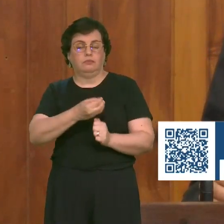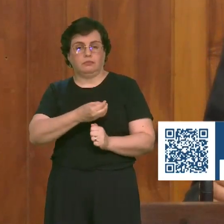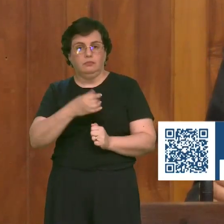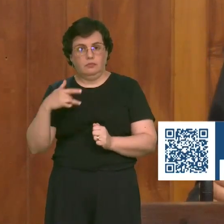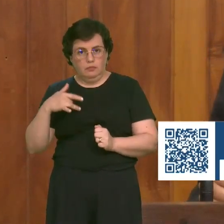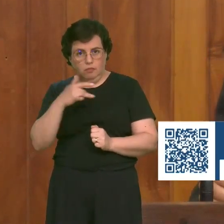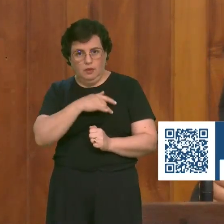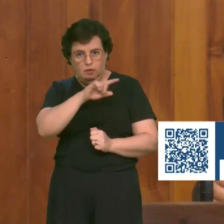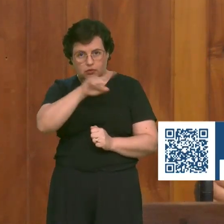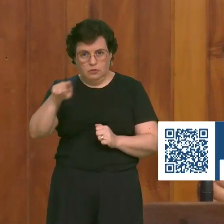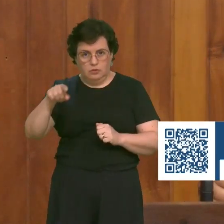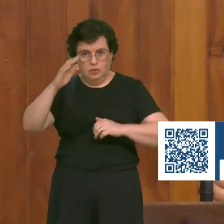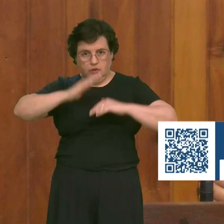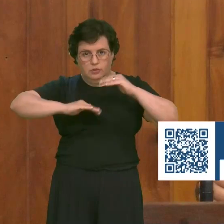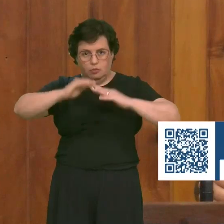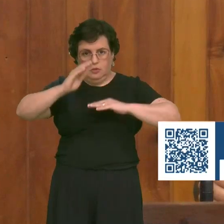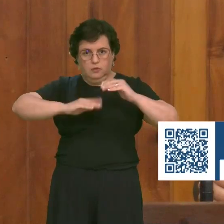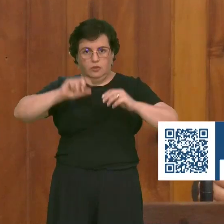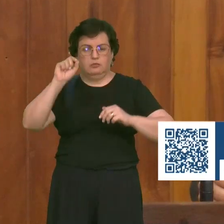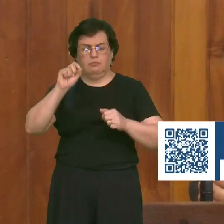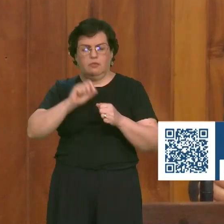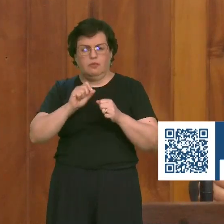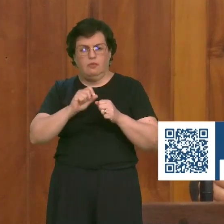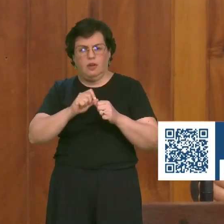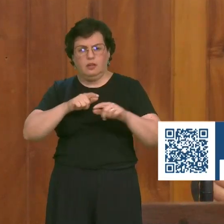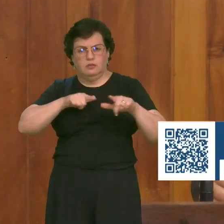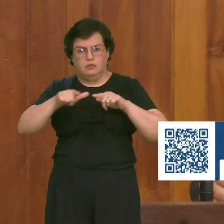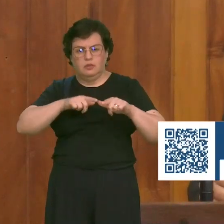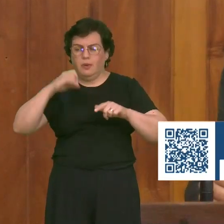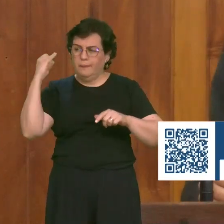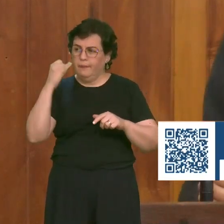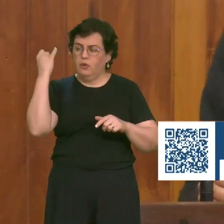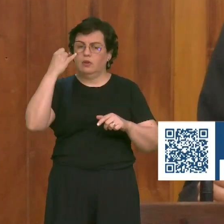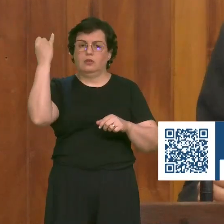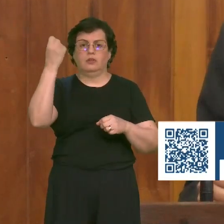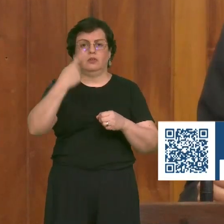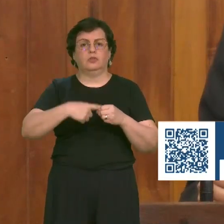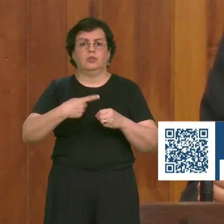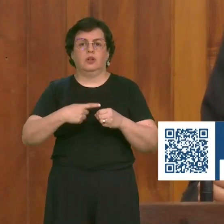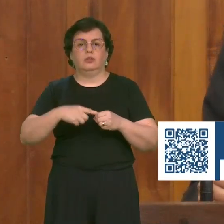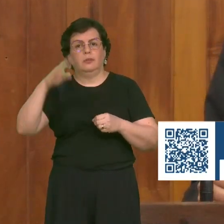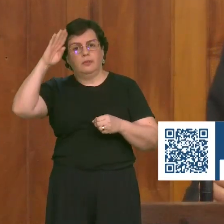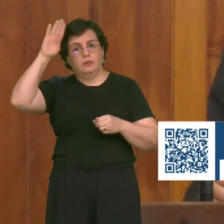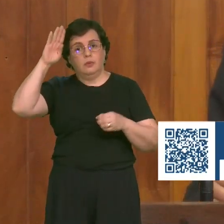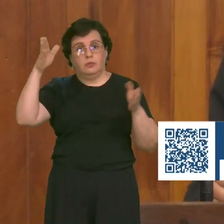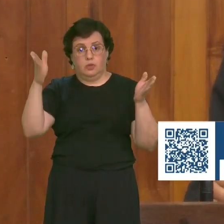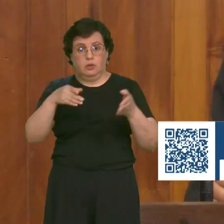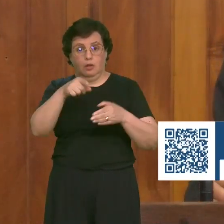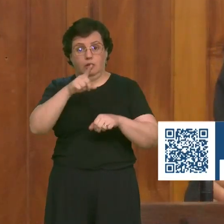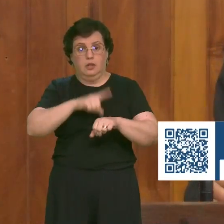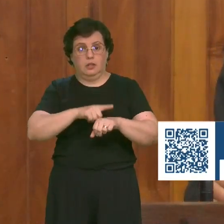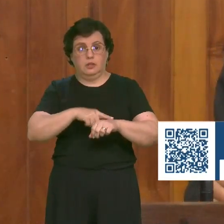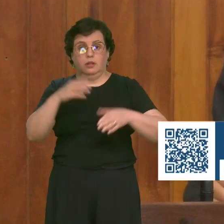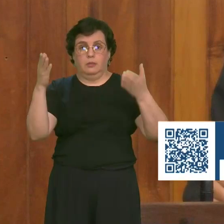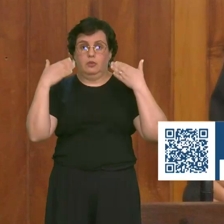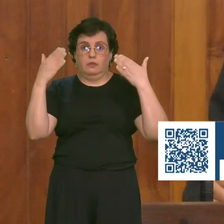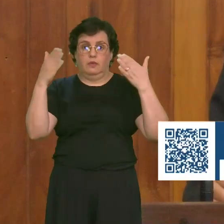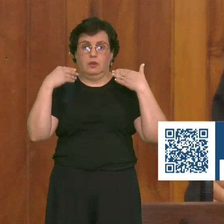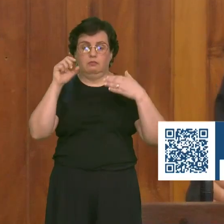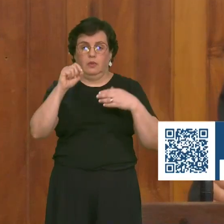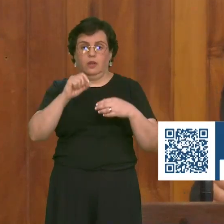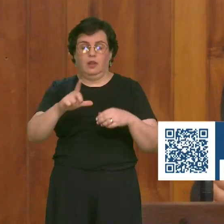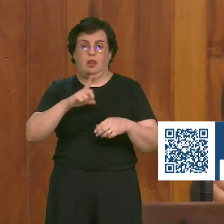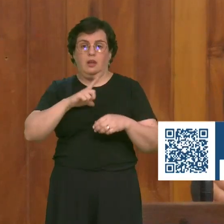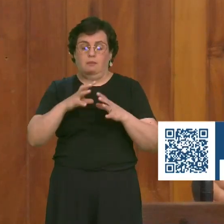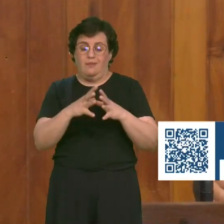desses profissionais que fazem um trabalho importante no município Principalmente agora nesse período verão que há